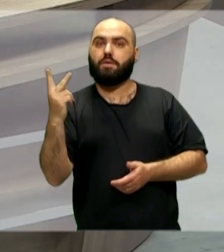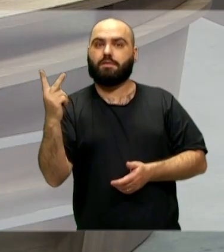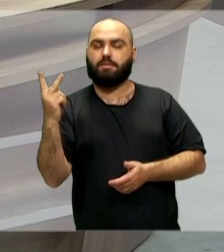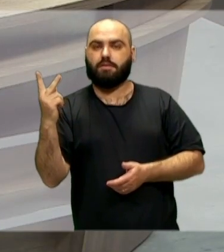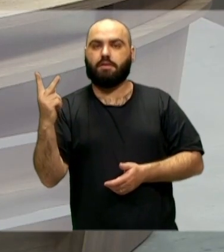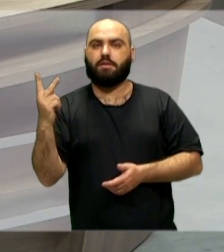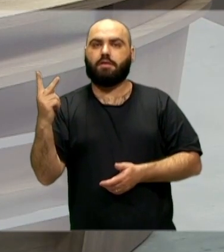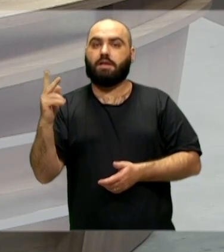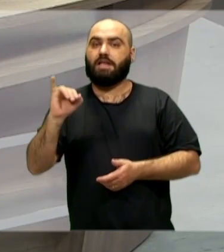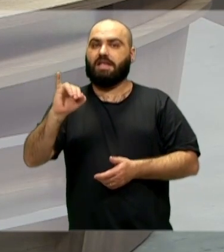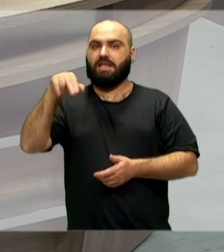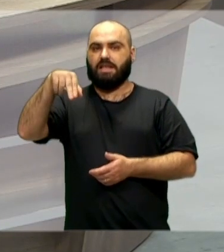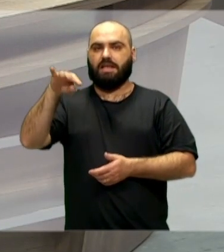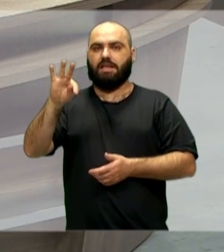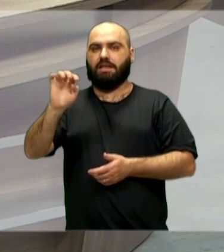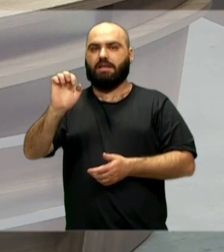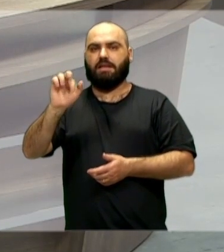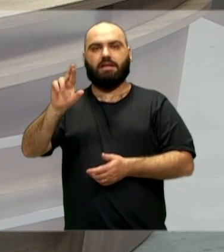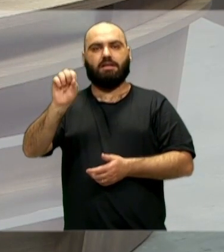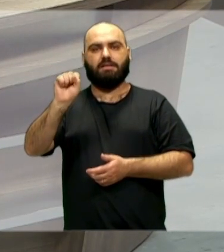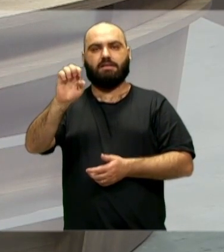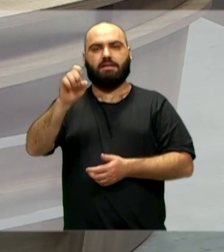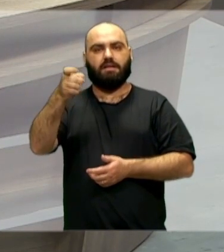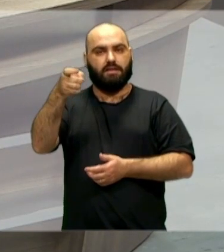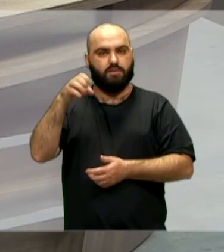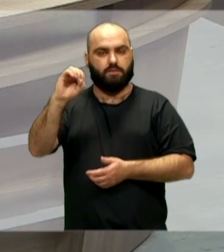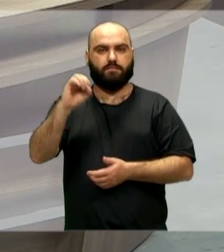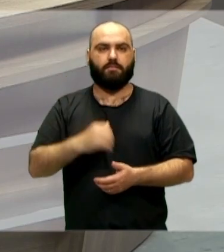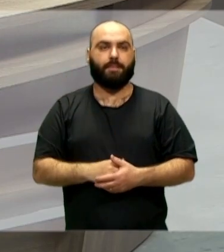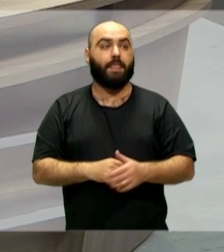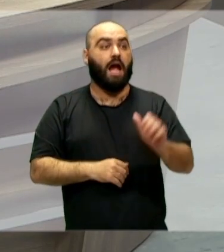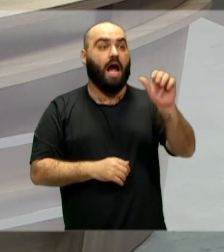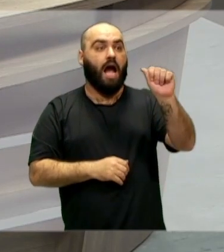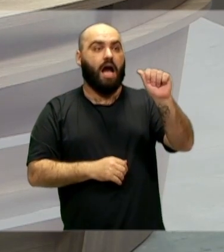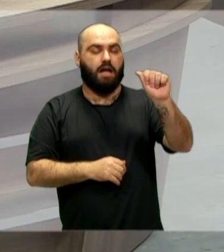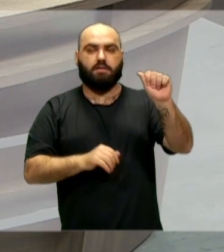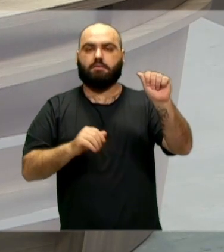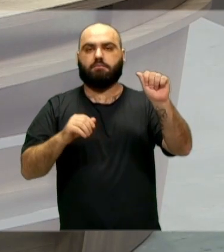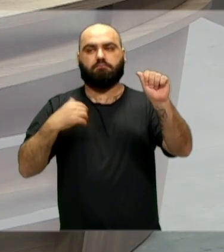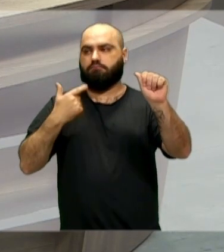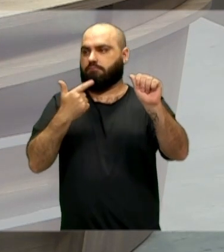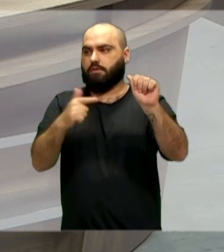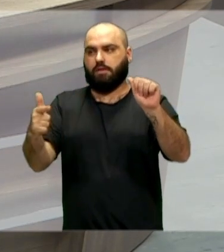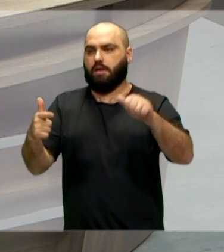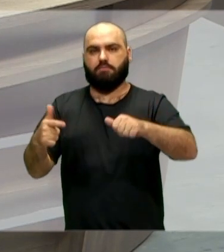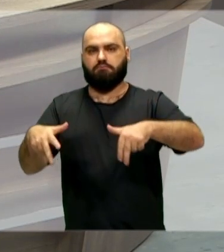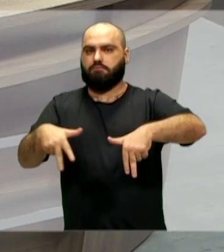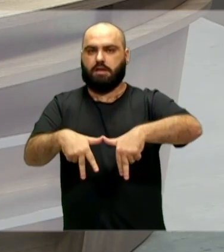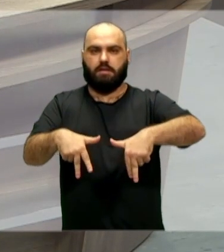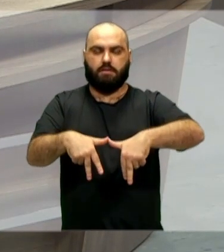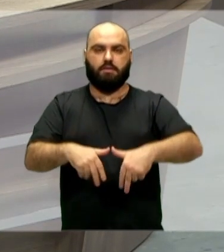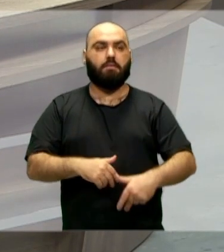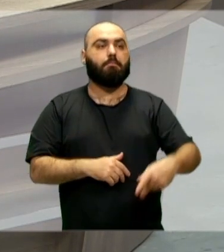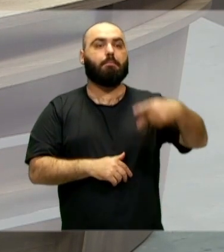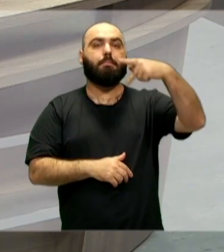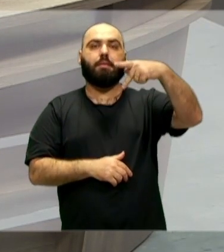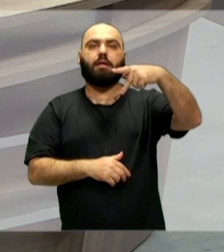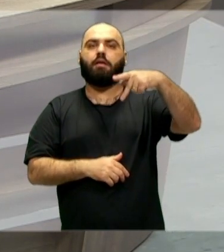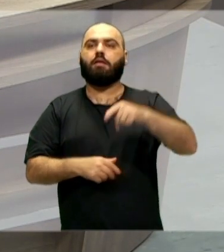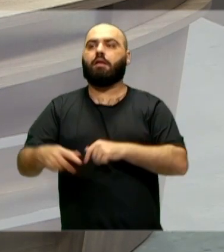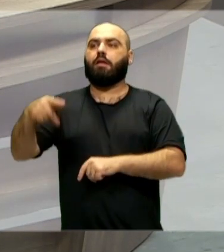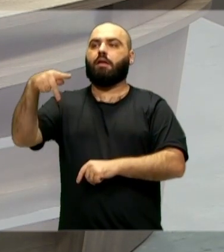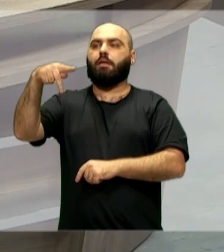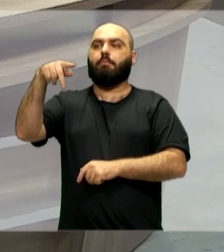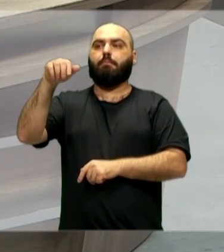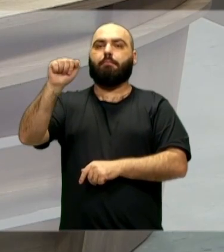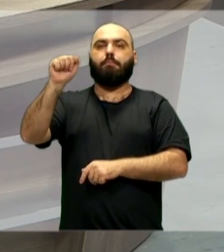A, acho que nós já falamos que são os agêneres, né? O P, pansexuais.